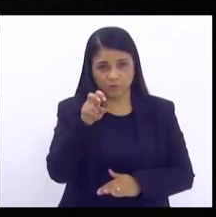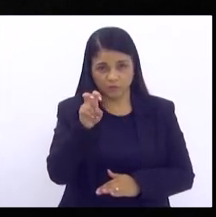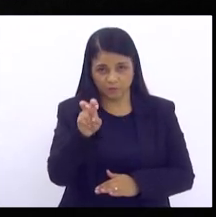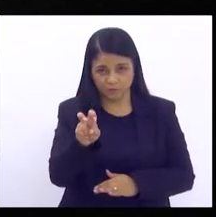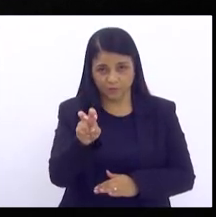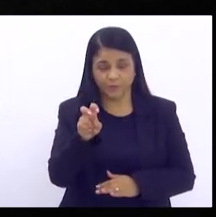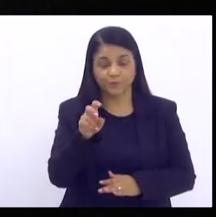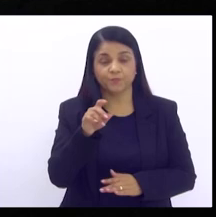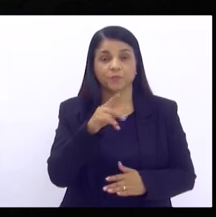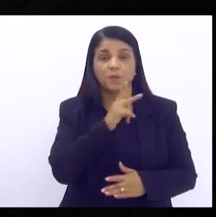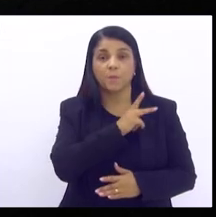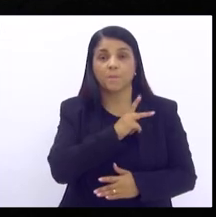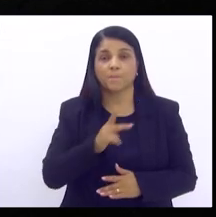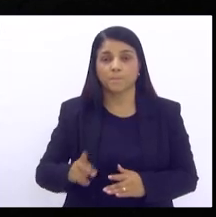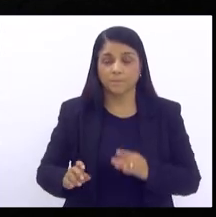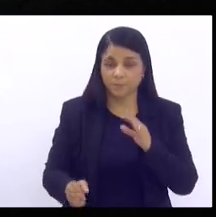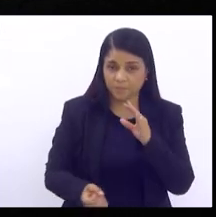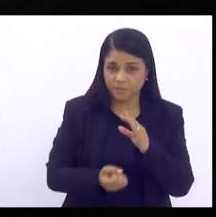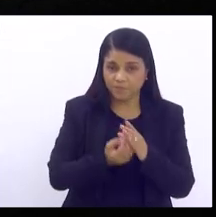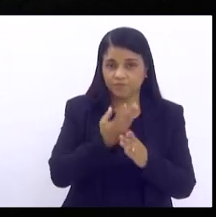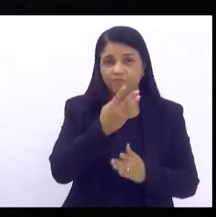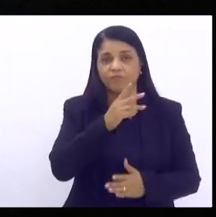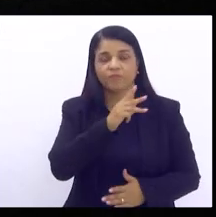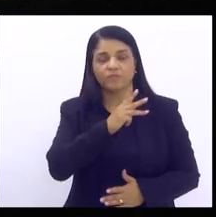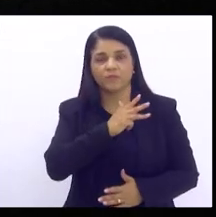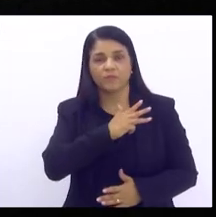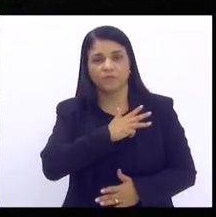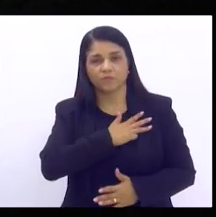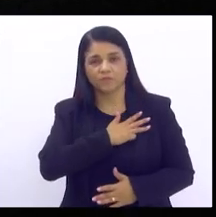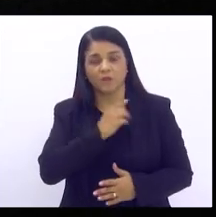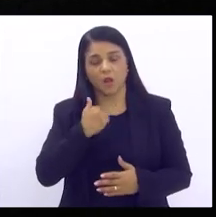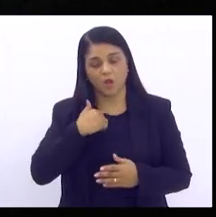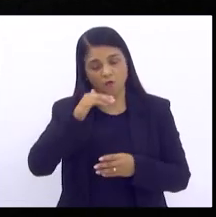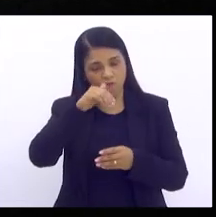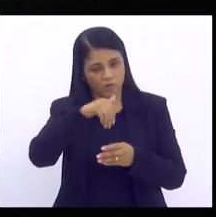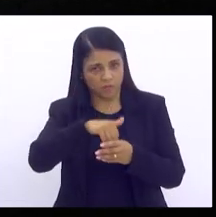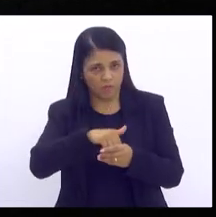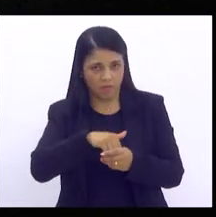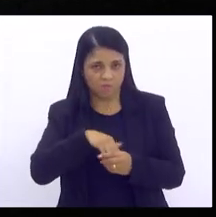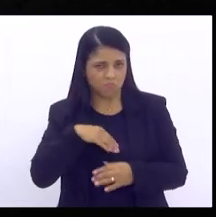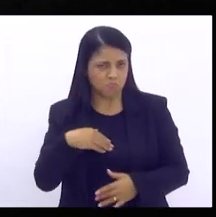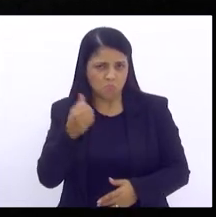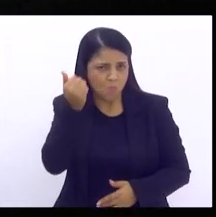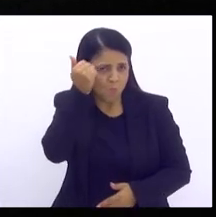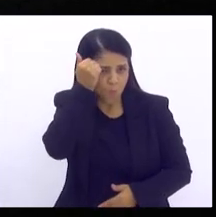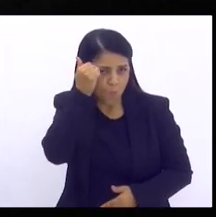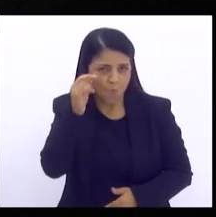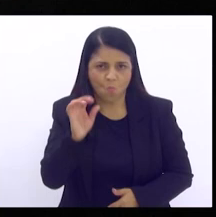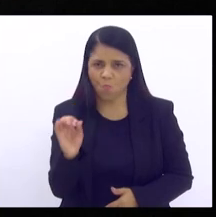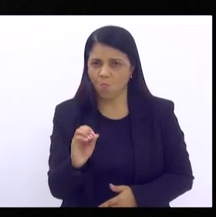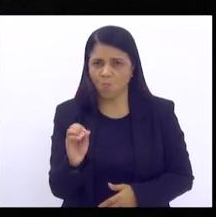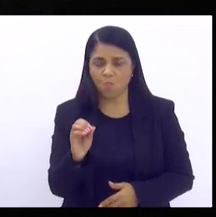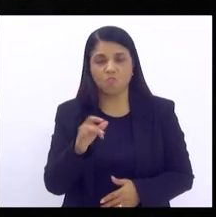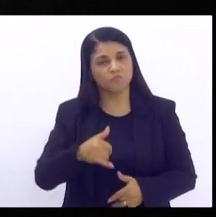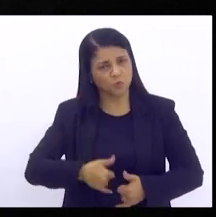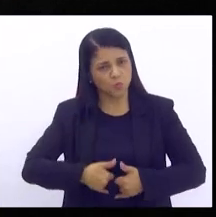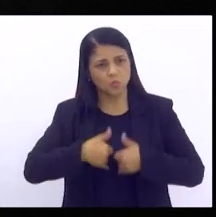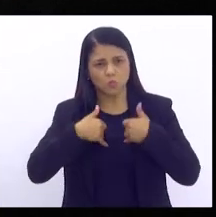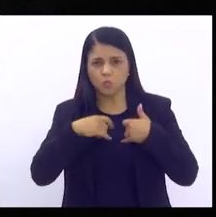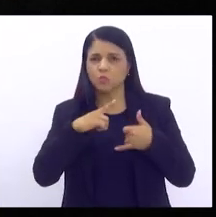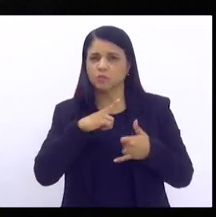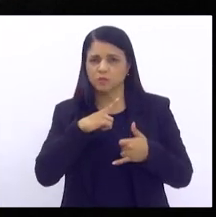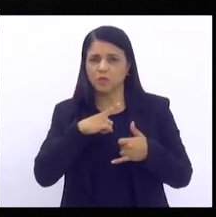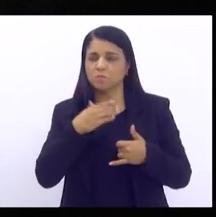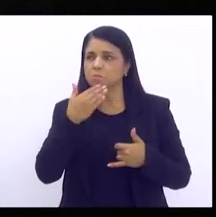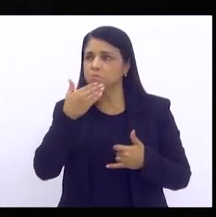feito pelo presidente Lula, no qual eu votei e não me arrependo, tenho orgulho disso, de ter pedido muitos votos